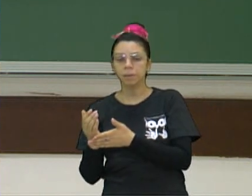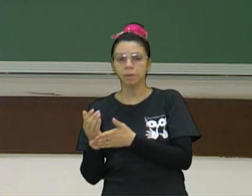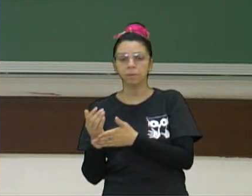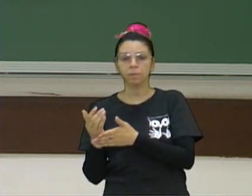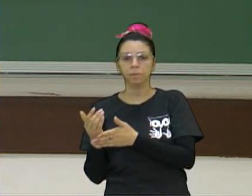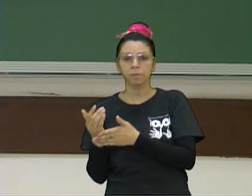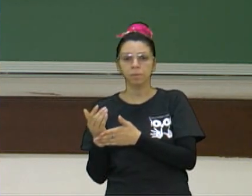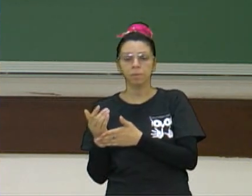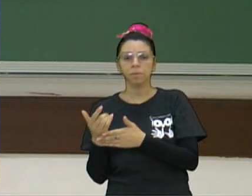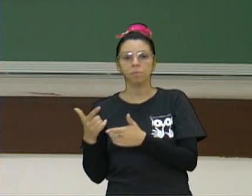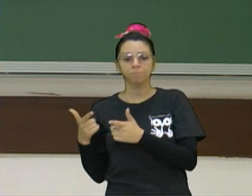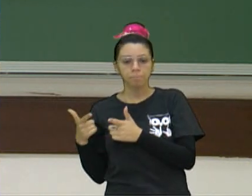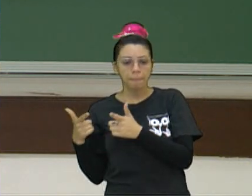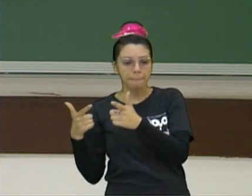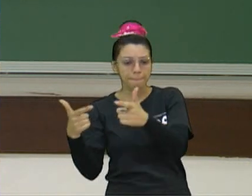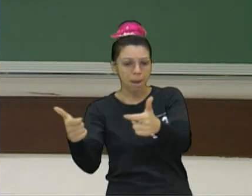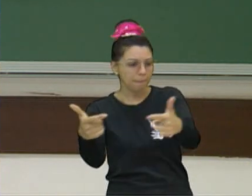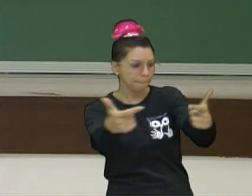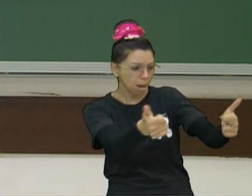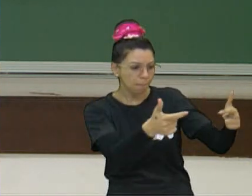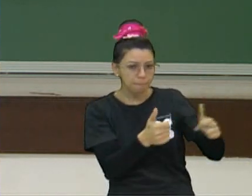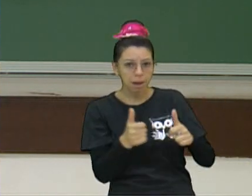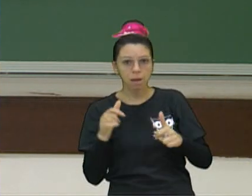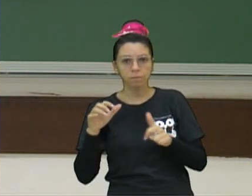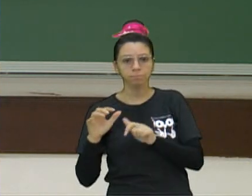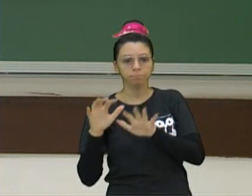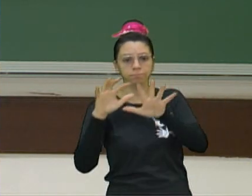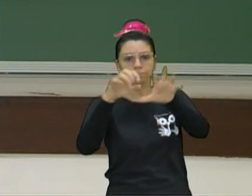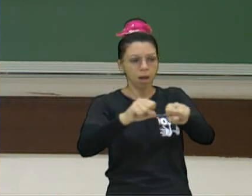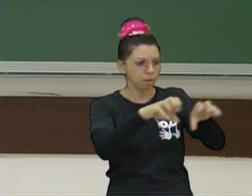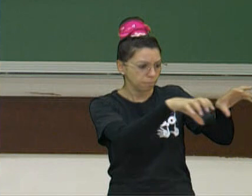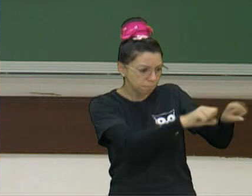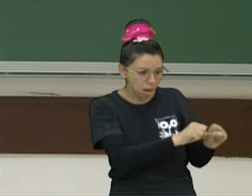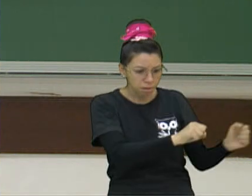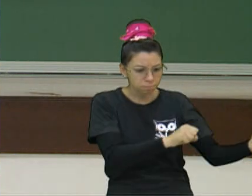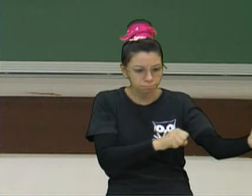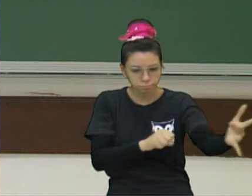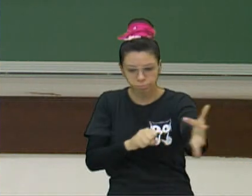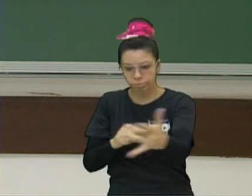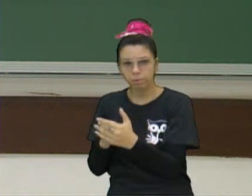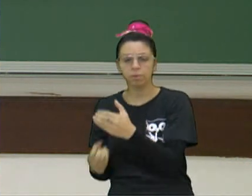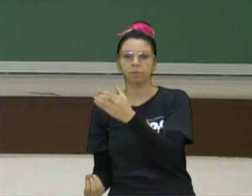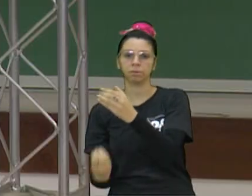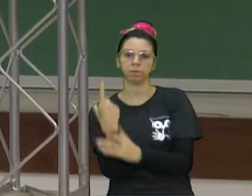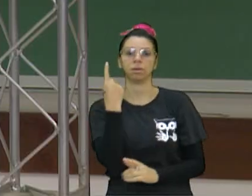e assim ir incorporando esses reinos a eles. Então, torna-se apenas um.